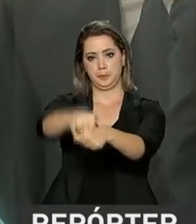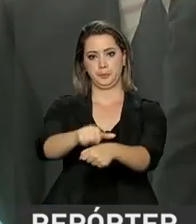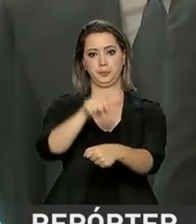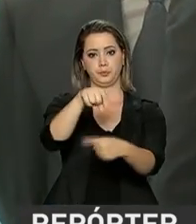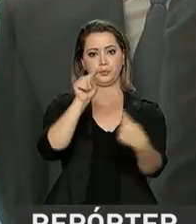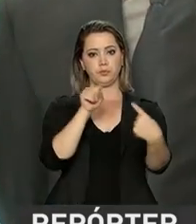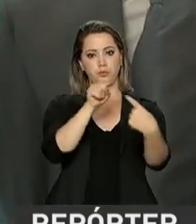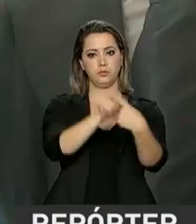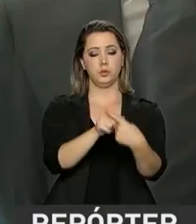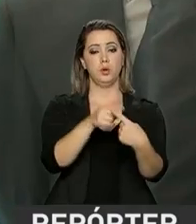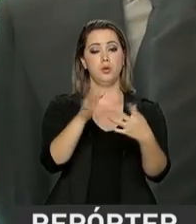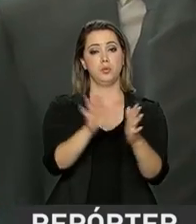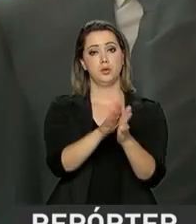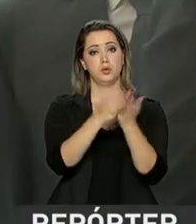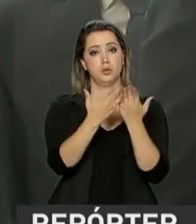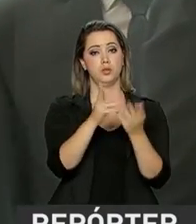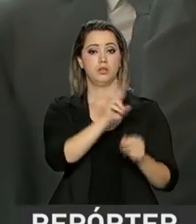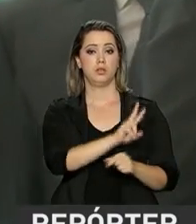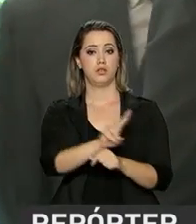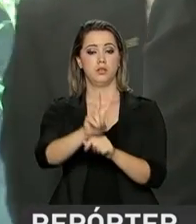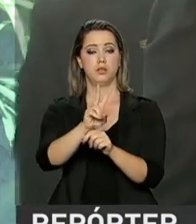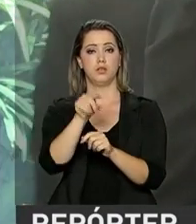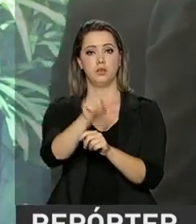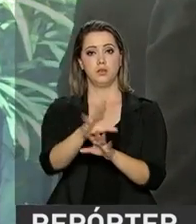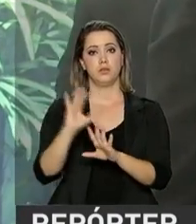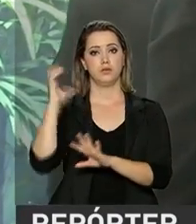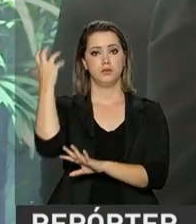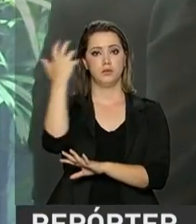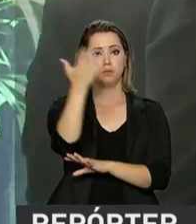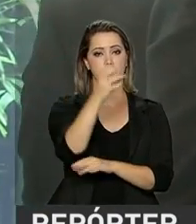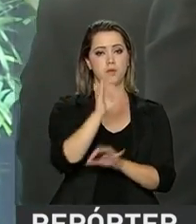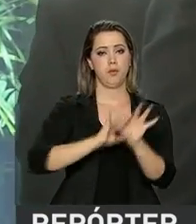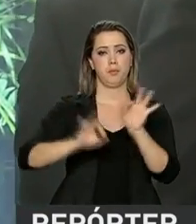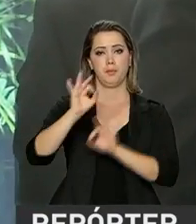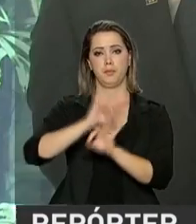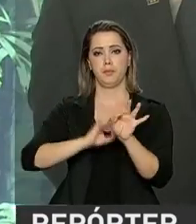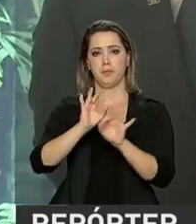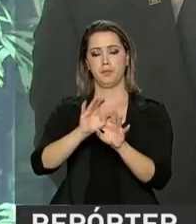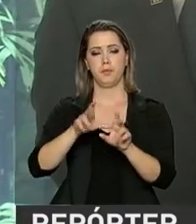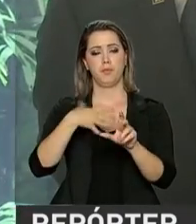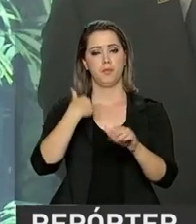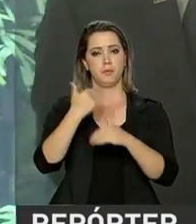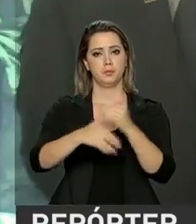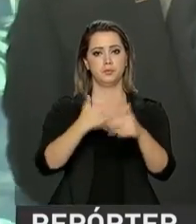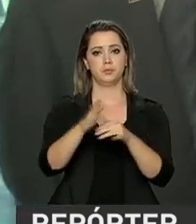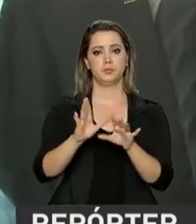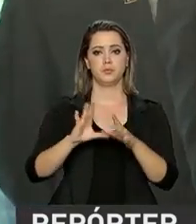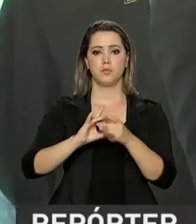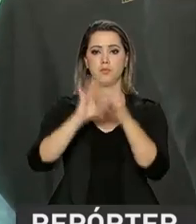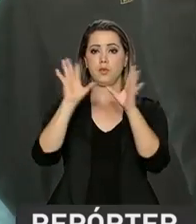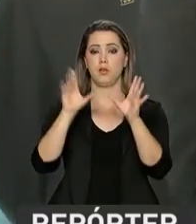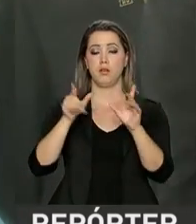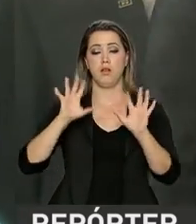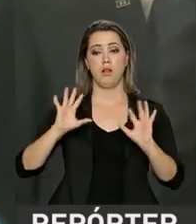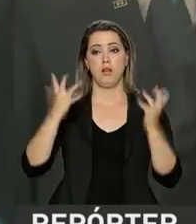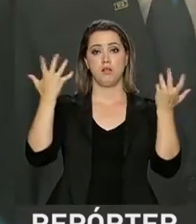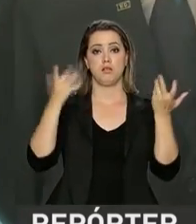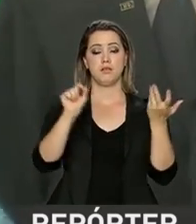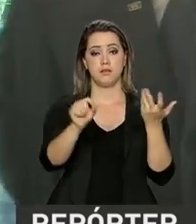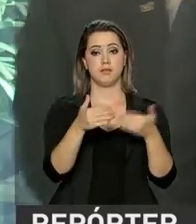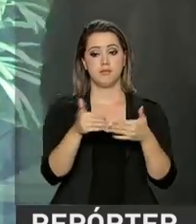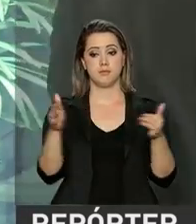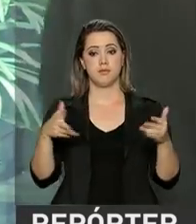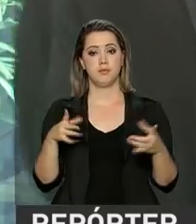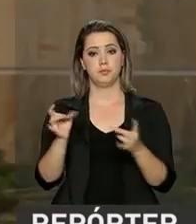livro defesa e meio ambiente preparo com sustentabilidade a cerimônia de lançamento ocorreu no centro